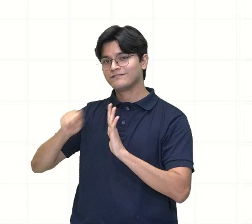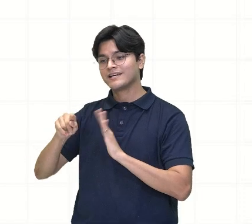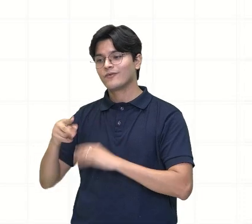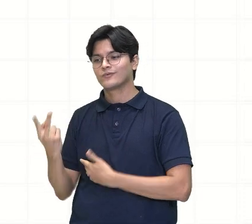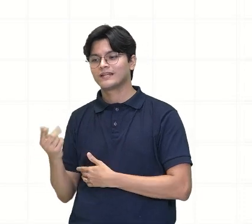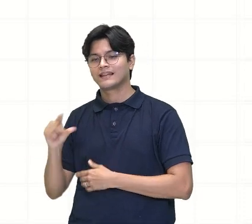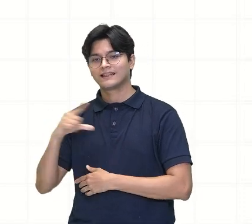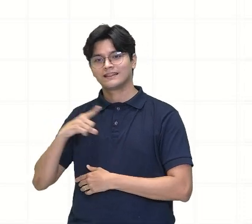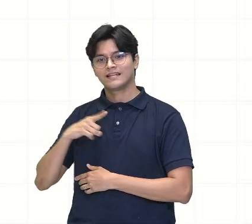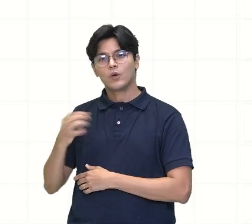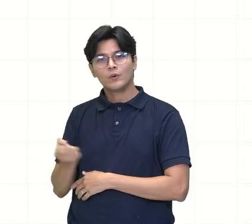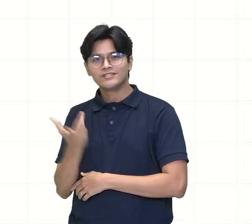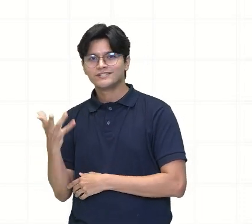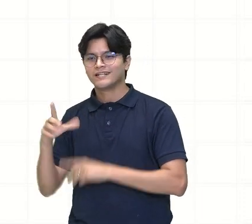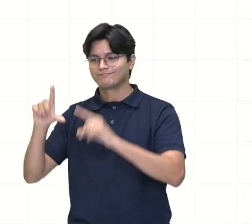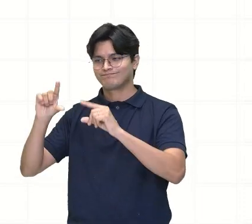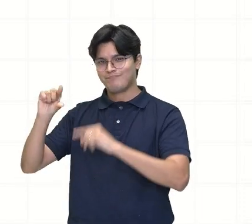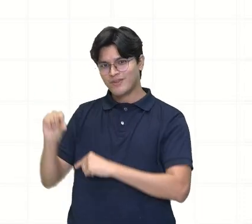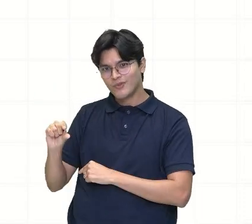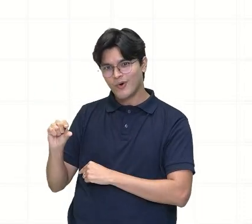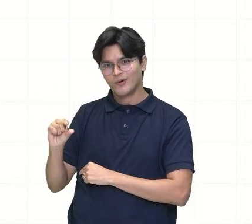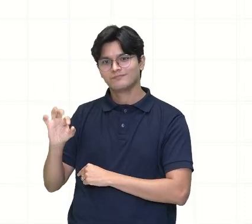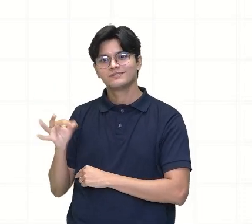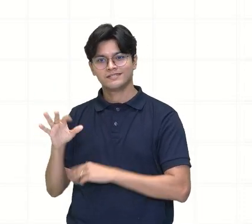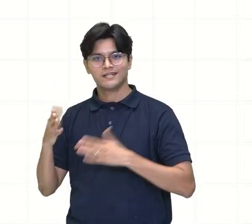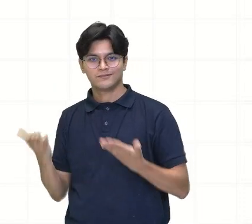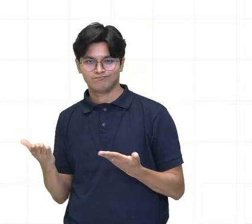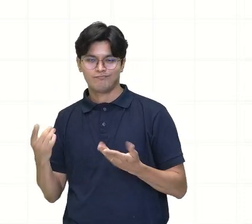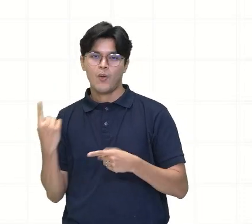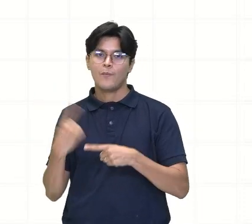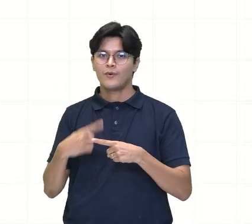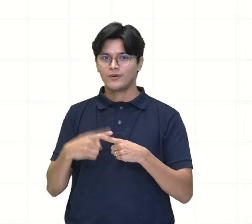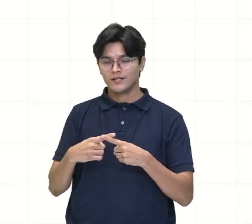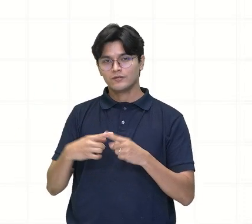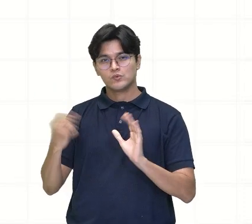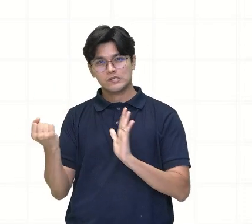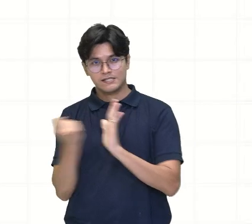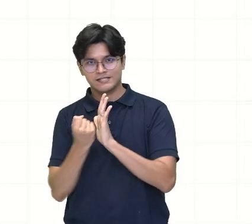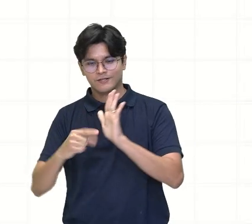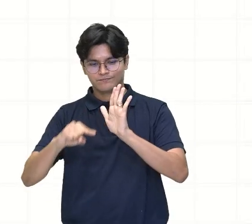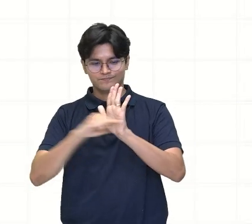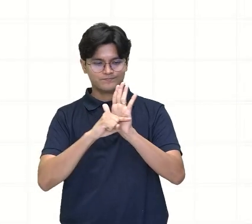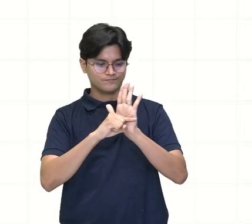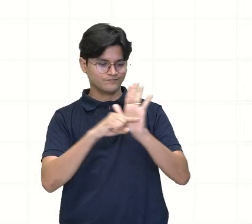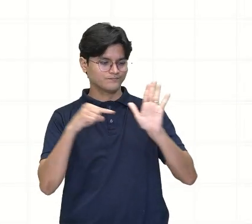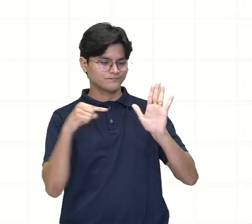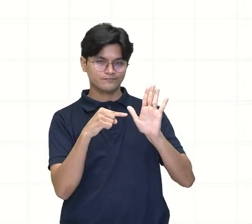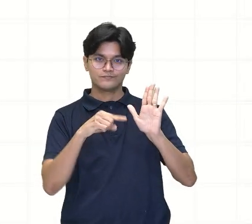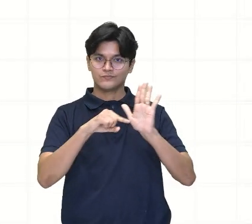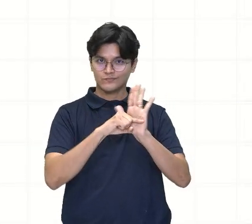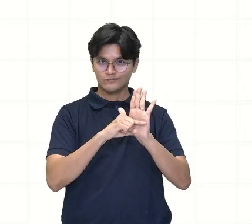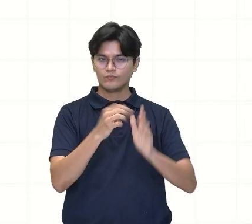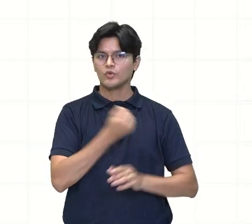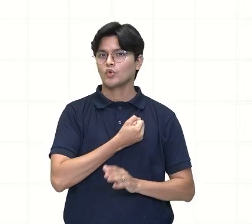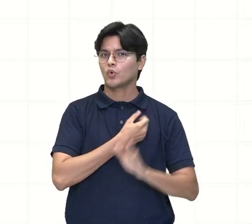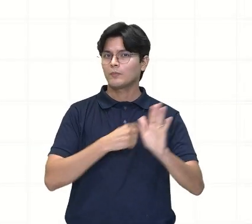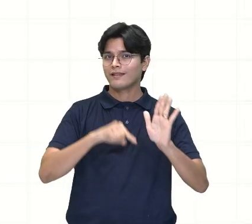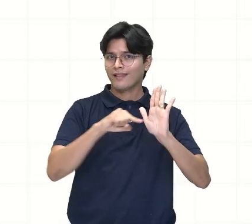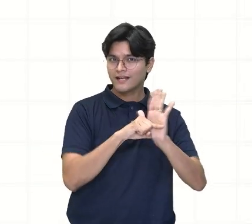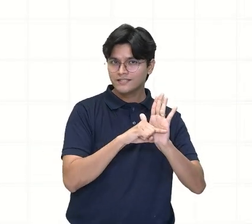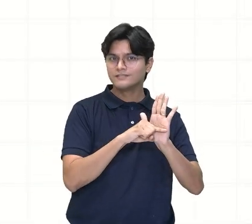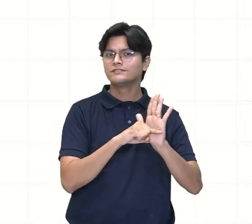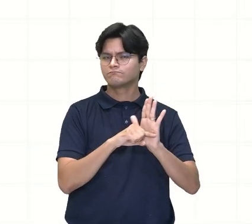dele indica que ele é negativo. Então, o número negativo, ele